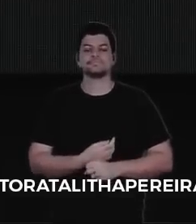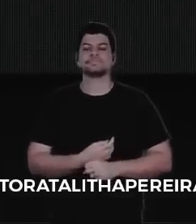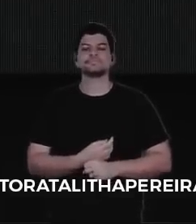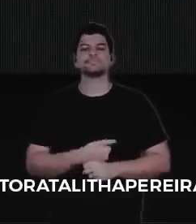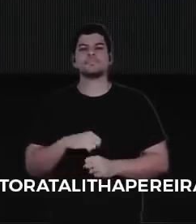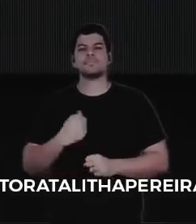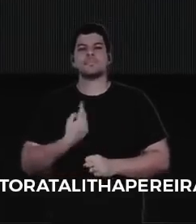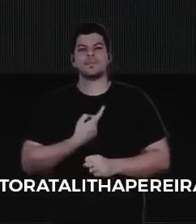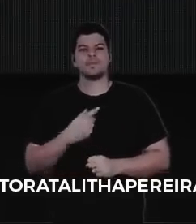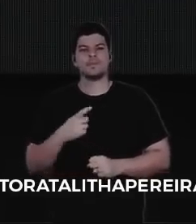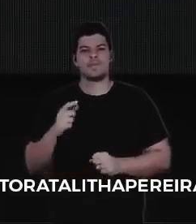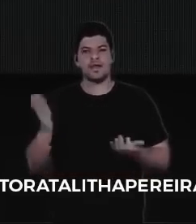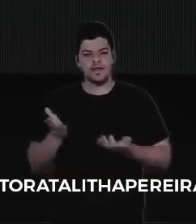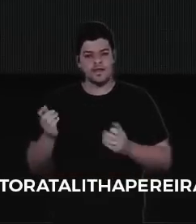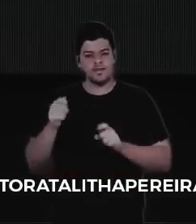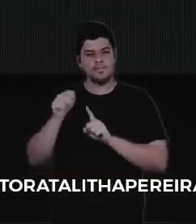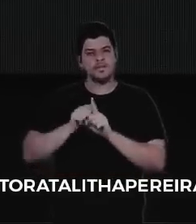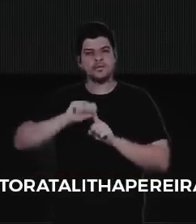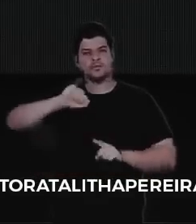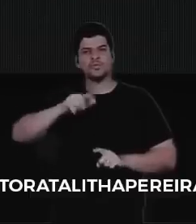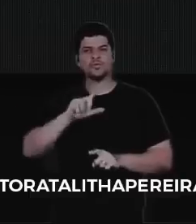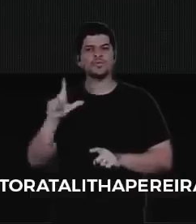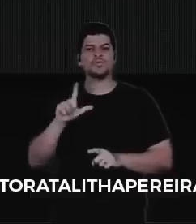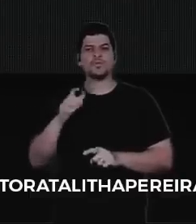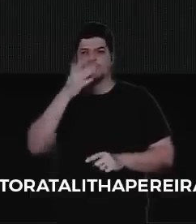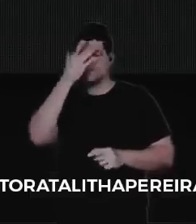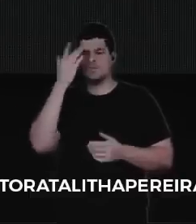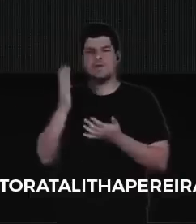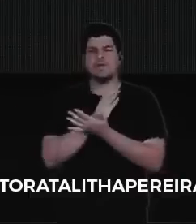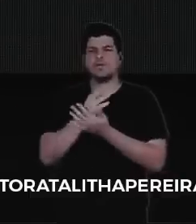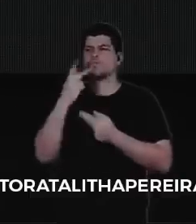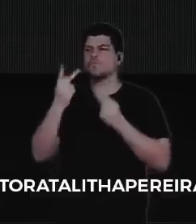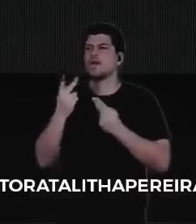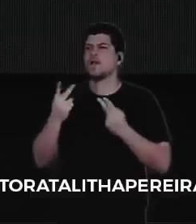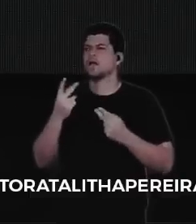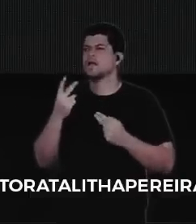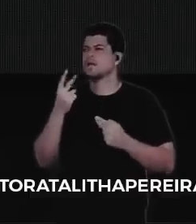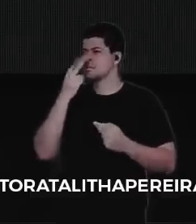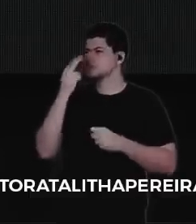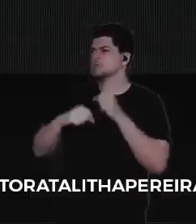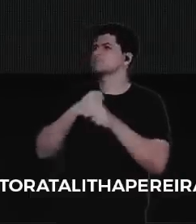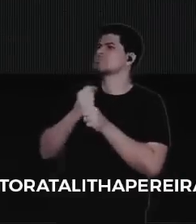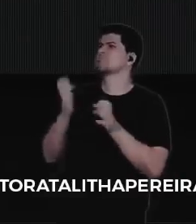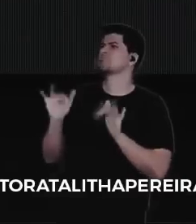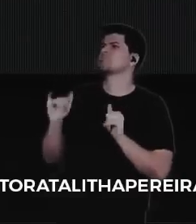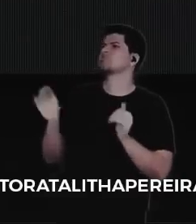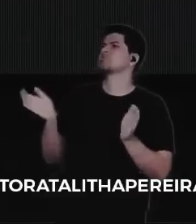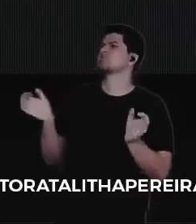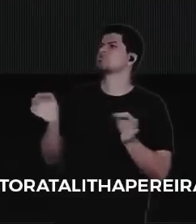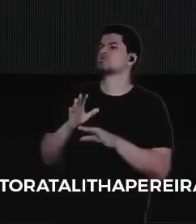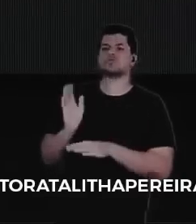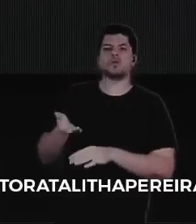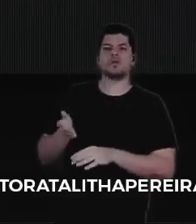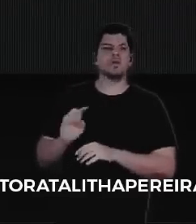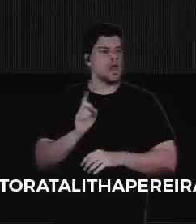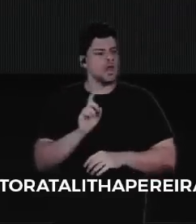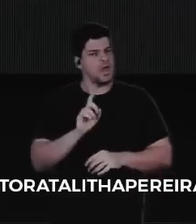Nós estamos em julho. Algumas pessoas disseram, ano acabou. Não, começou agora, em nome de Jesus. Agora está